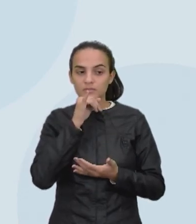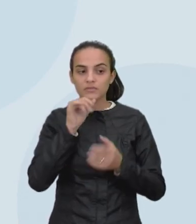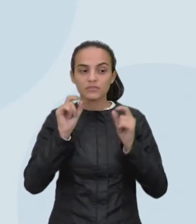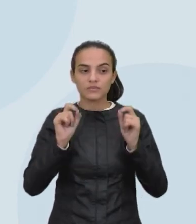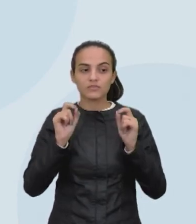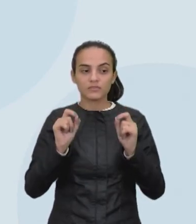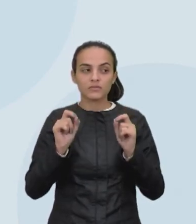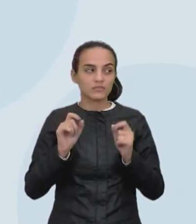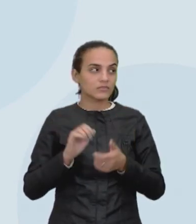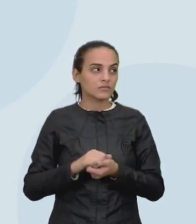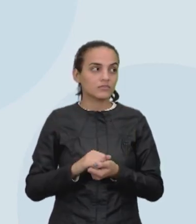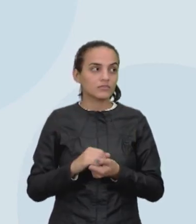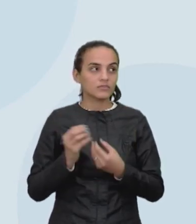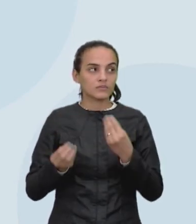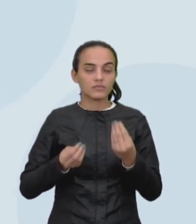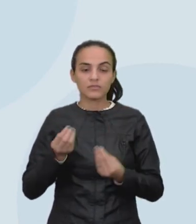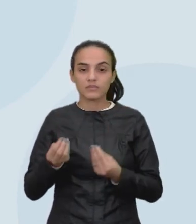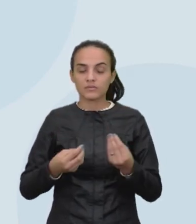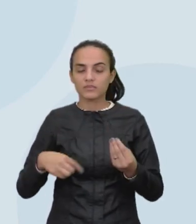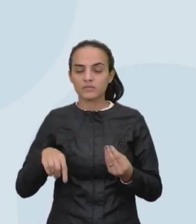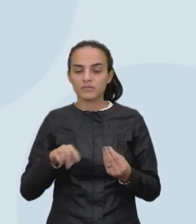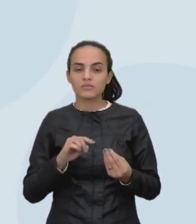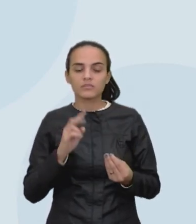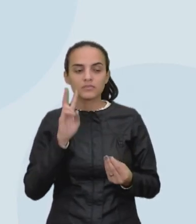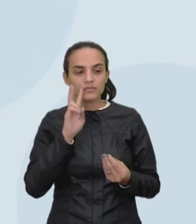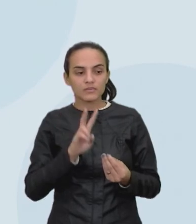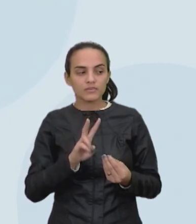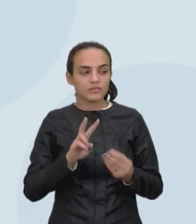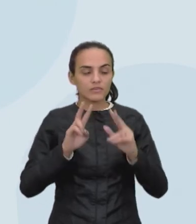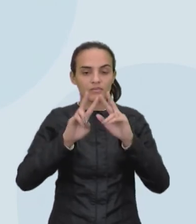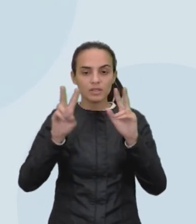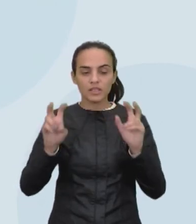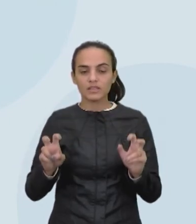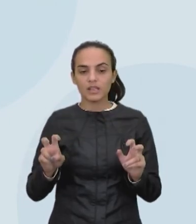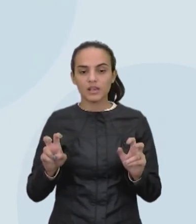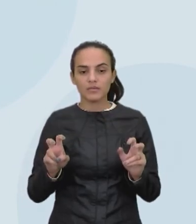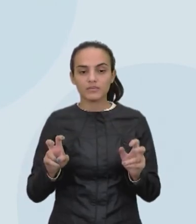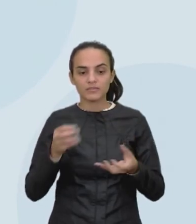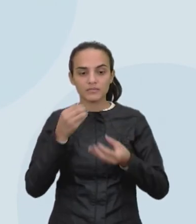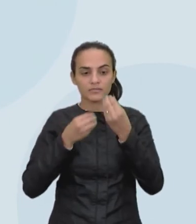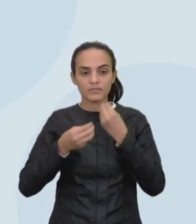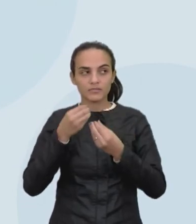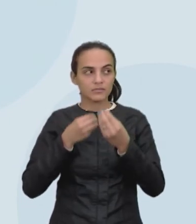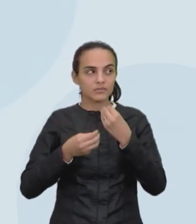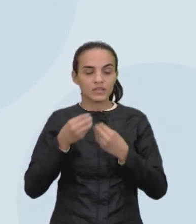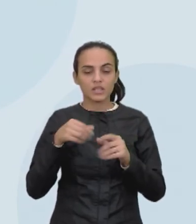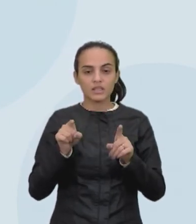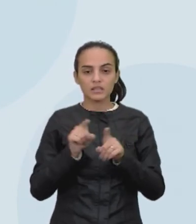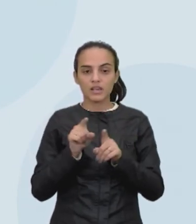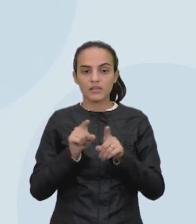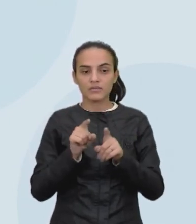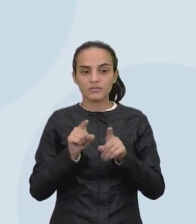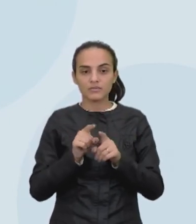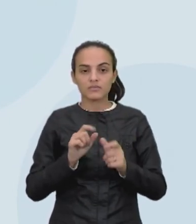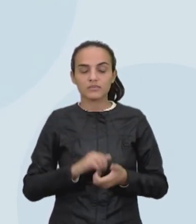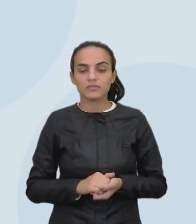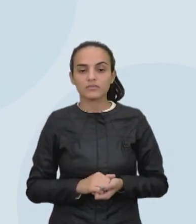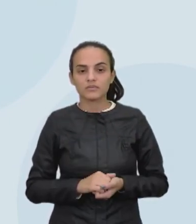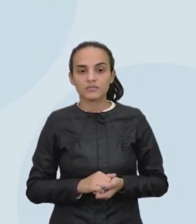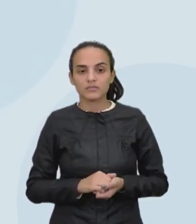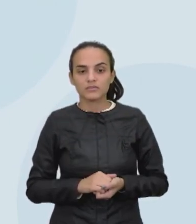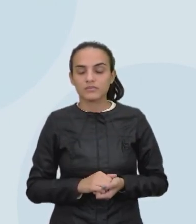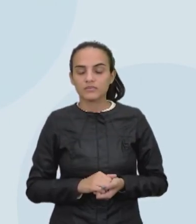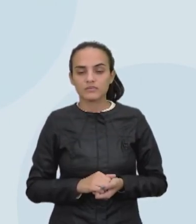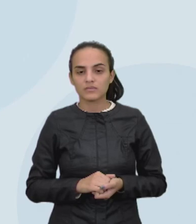como que a gente encara a questão com os alimentos, né. Os transtornos alimentares, se a